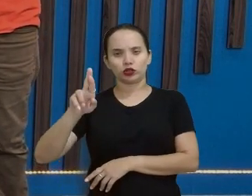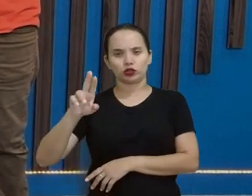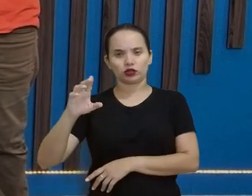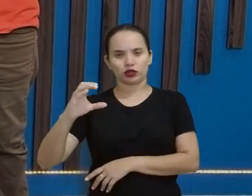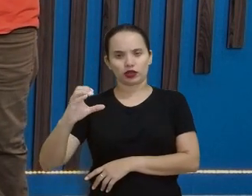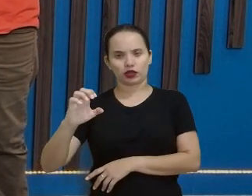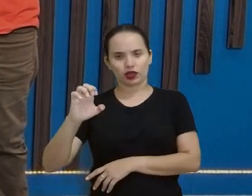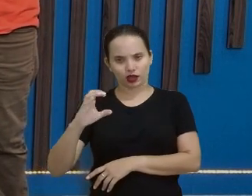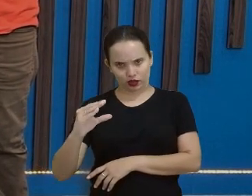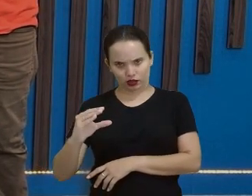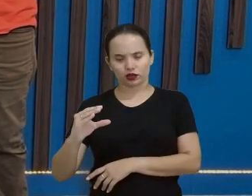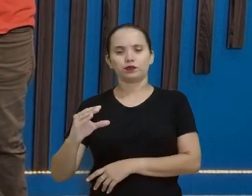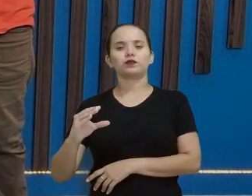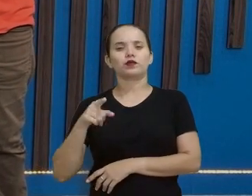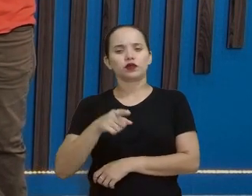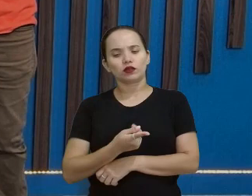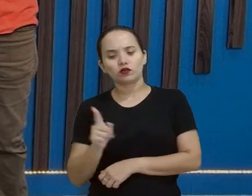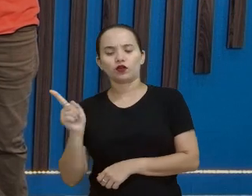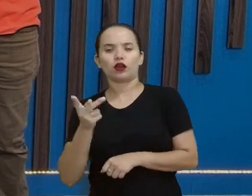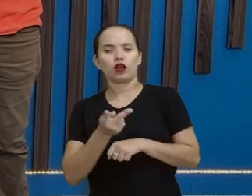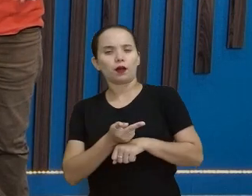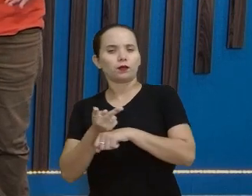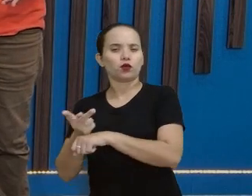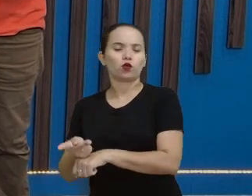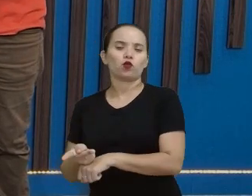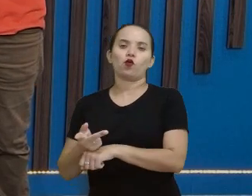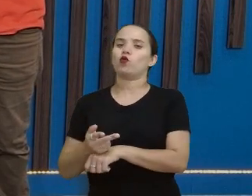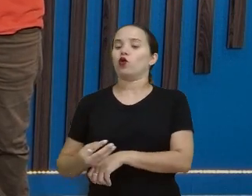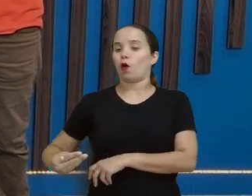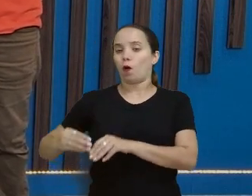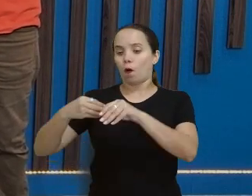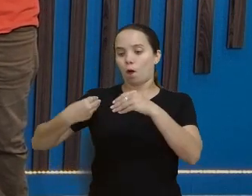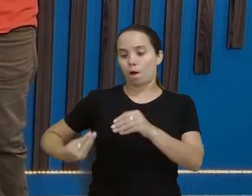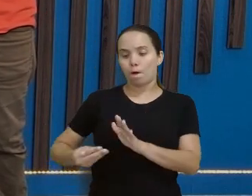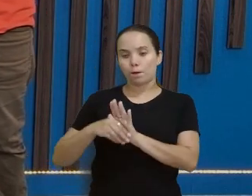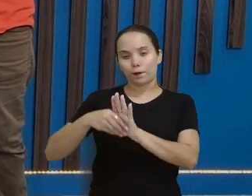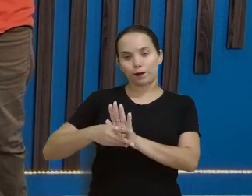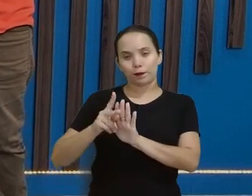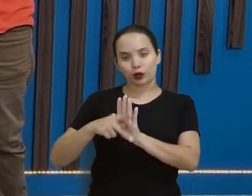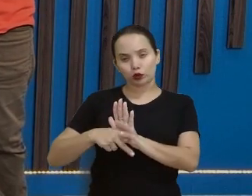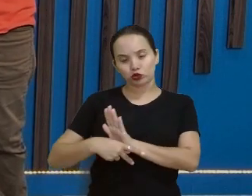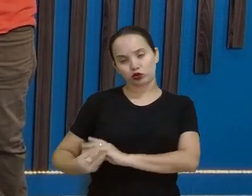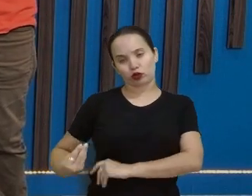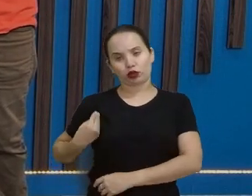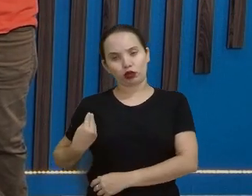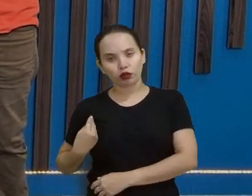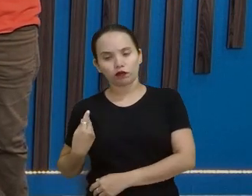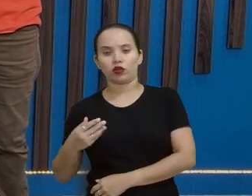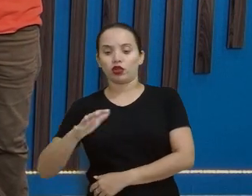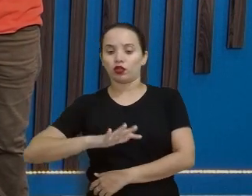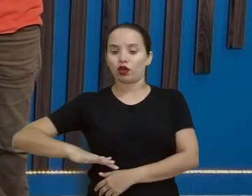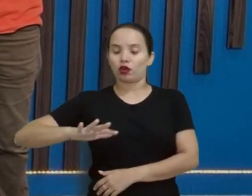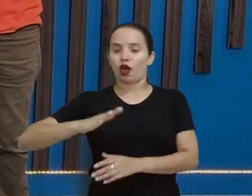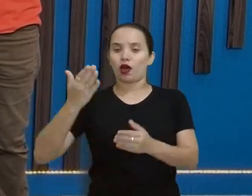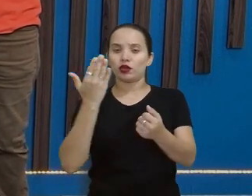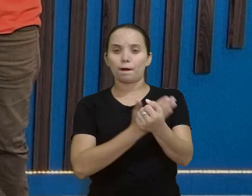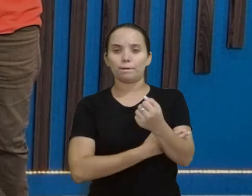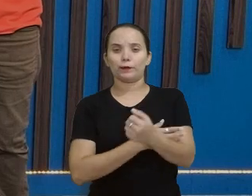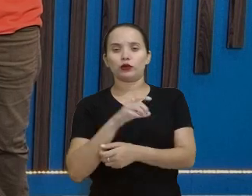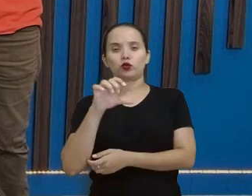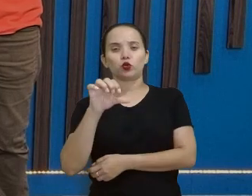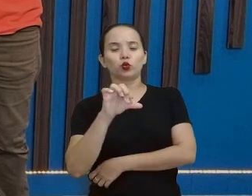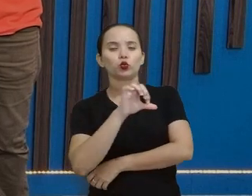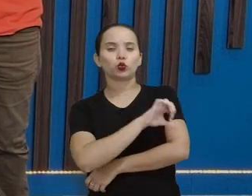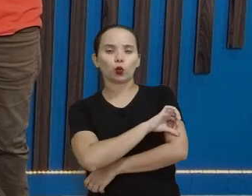lá, procura os novos componentes, projeto de vida e a pasta lá do nono ano para fazer o upload, né? Para subir para a